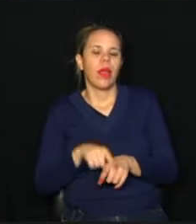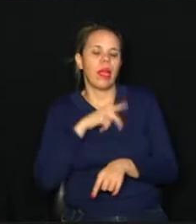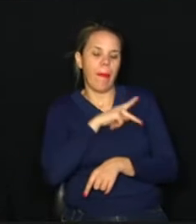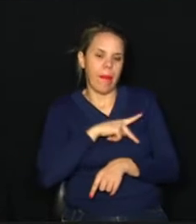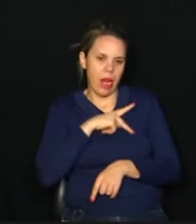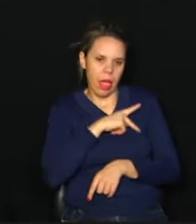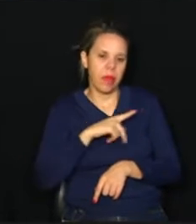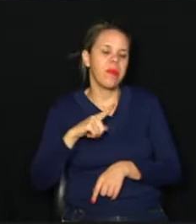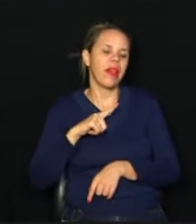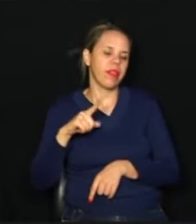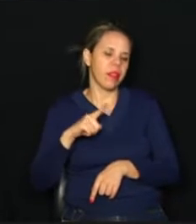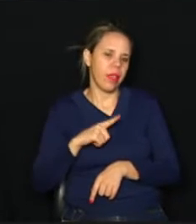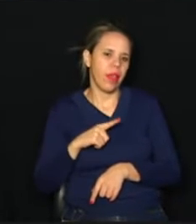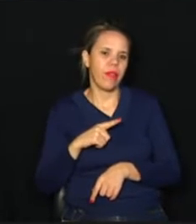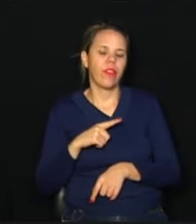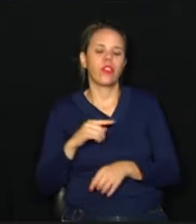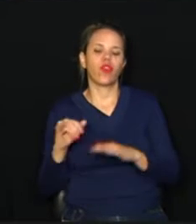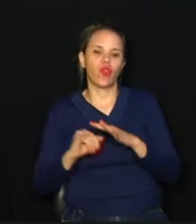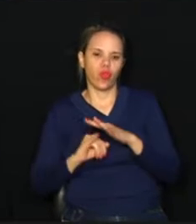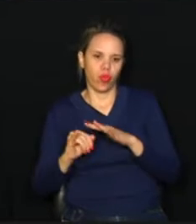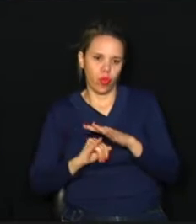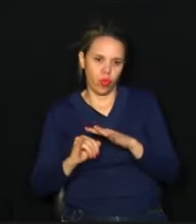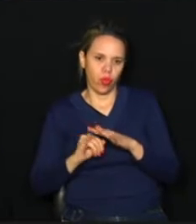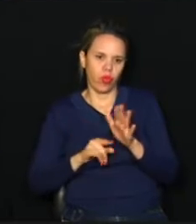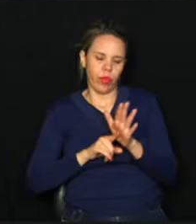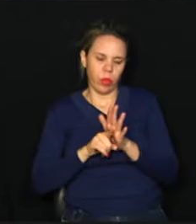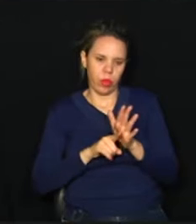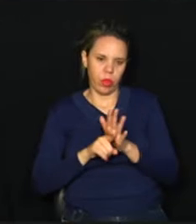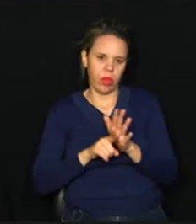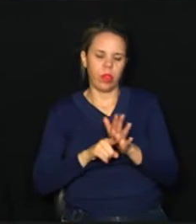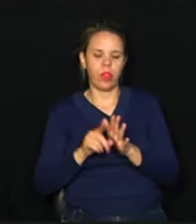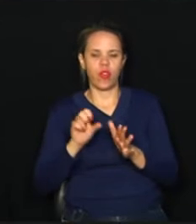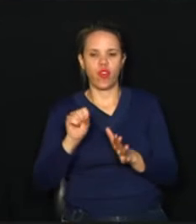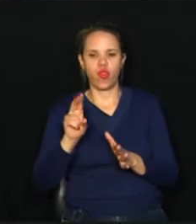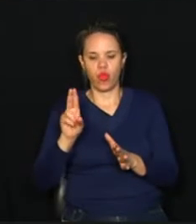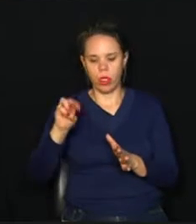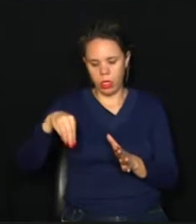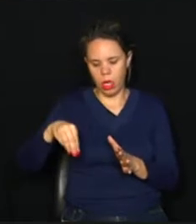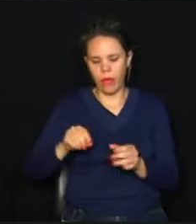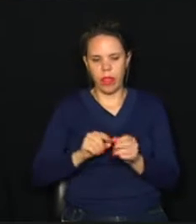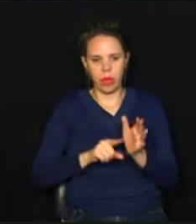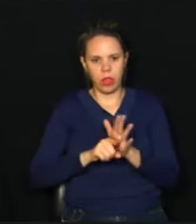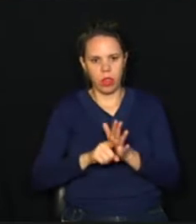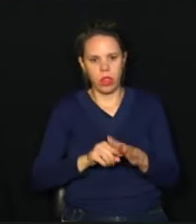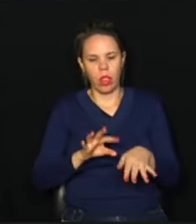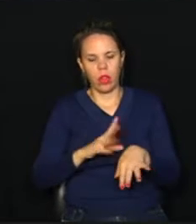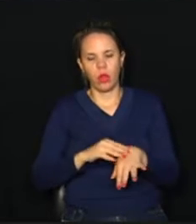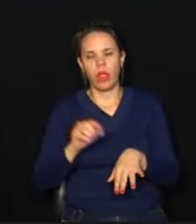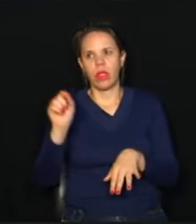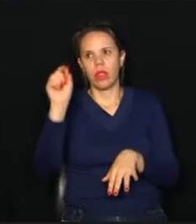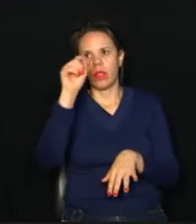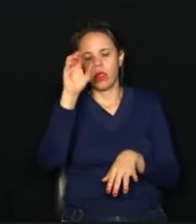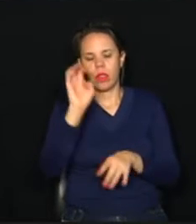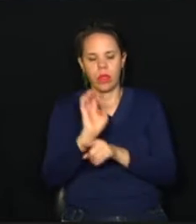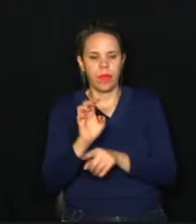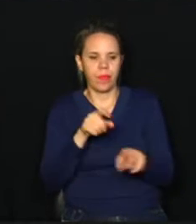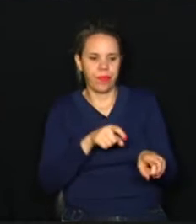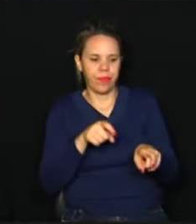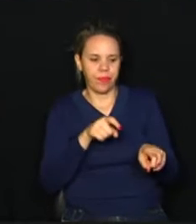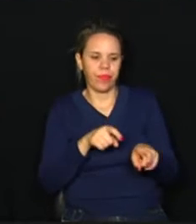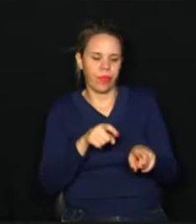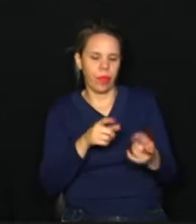de estudos e programas da SUSEM, uma doença que assolou várias regiões